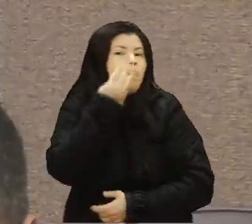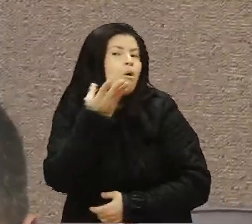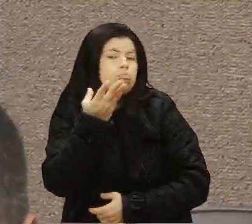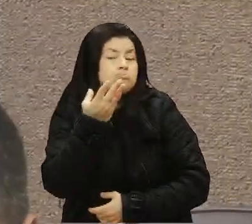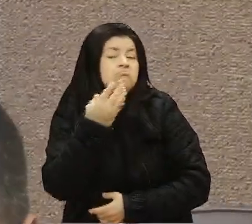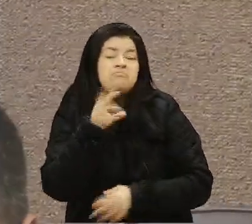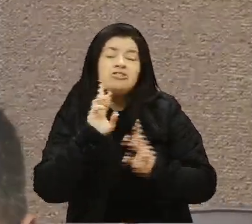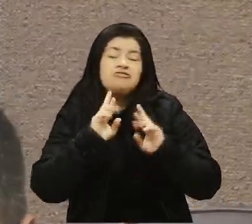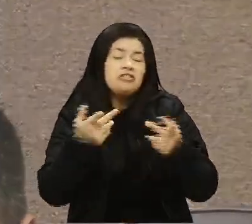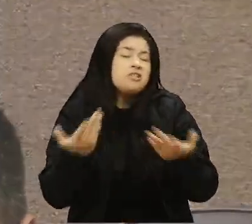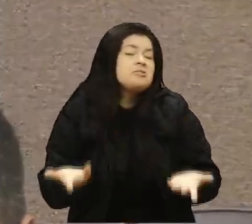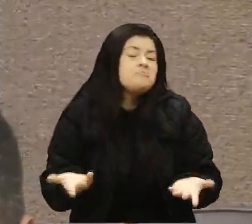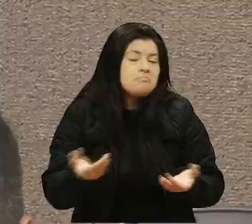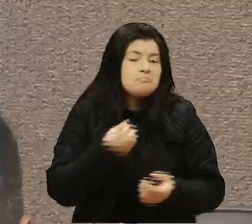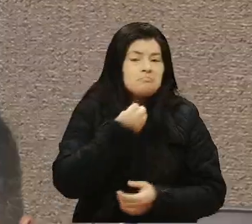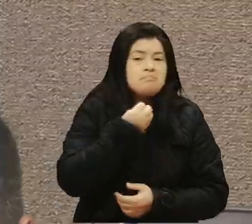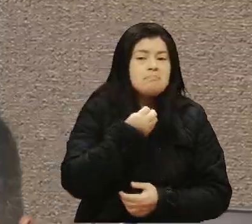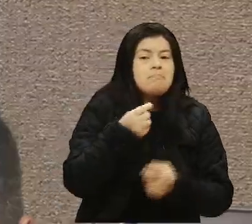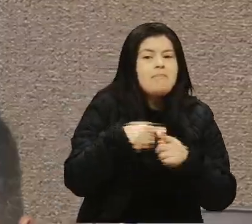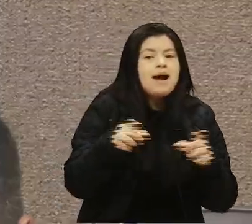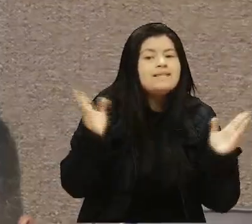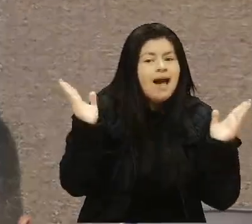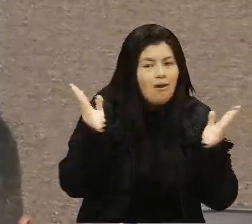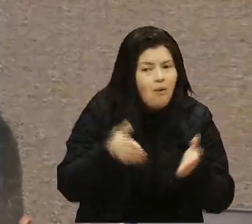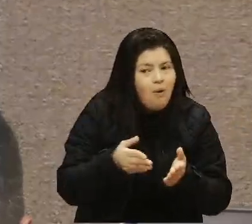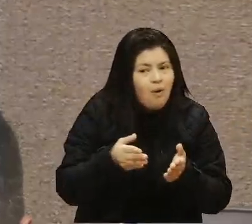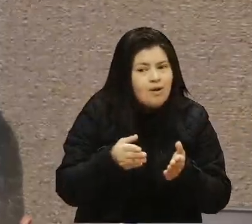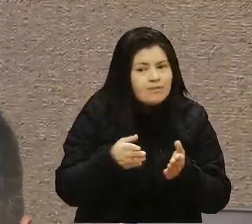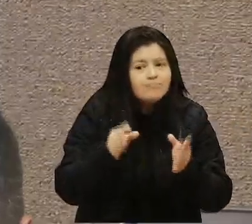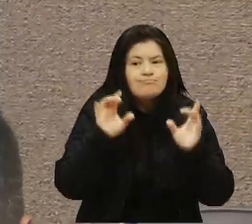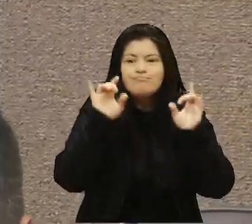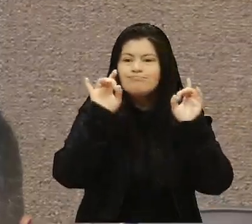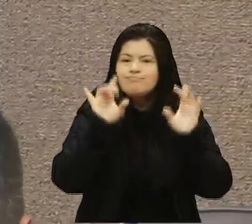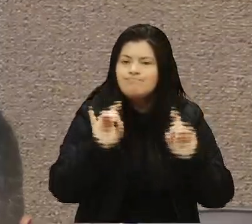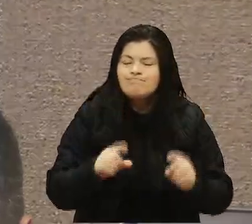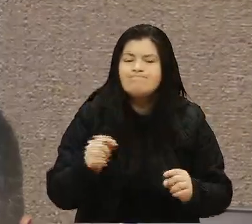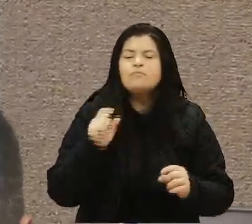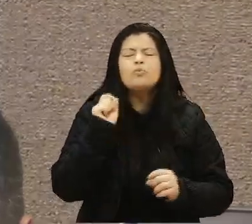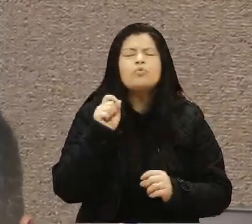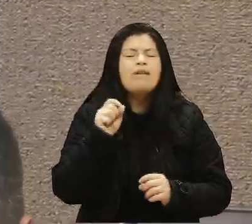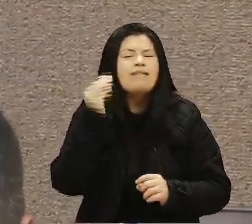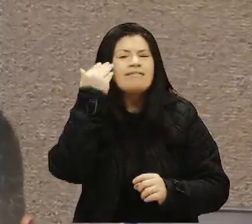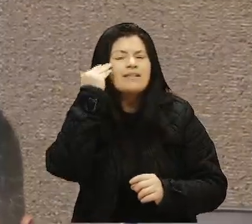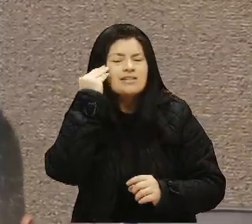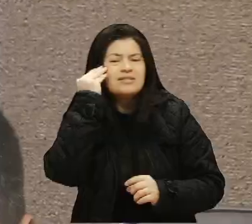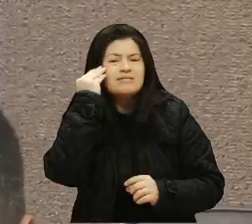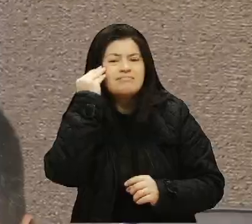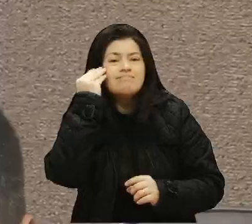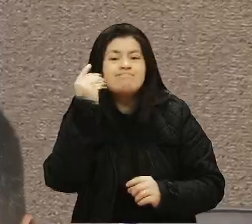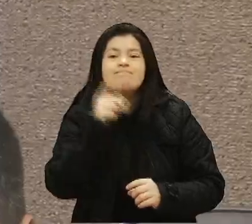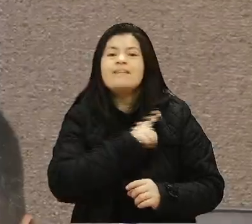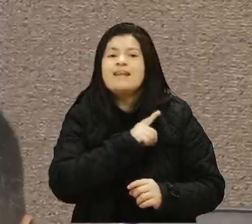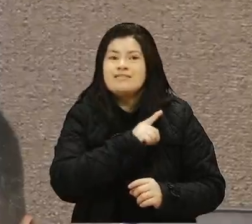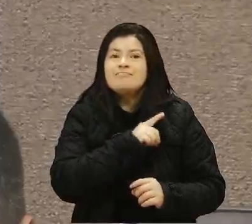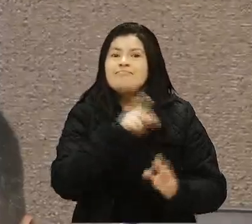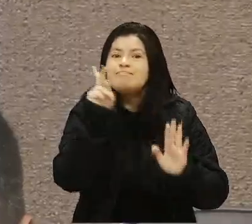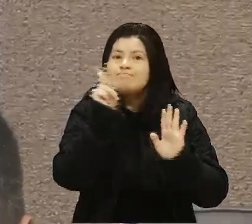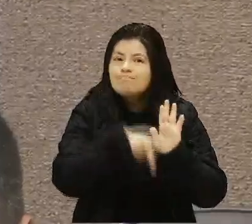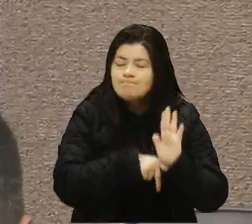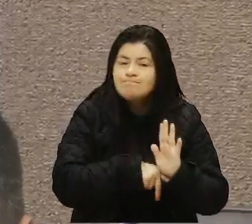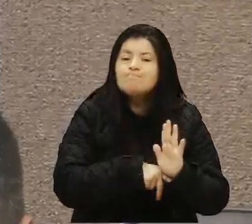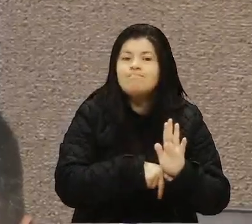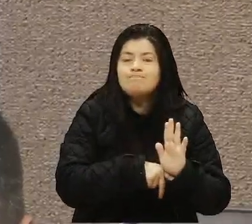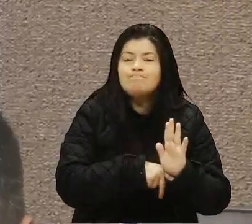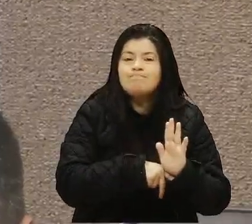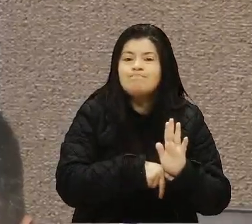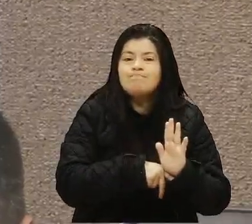essas diferenças. Mas nesse caso específico, o que é o meu entendimento é que há um fato, ele existe um fato e que tem